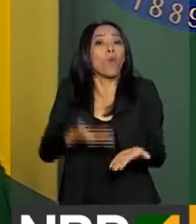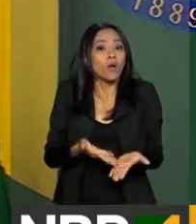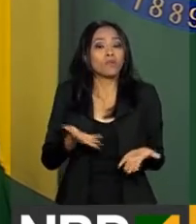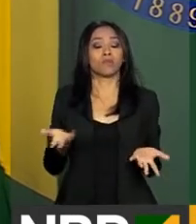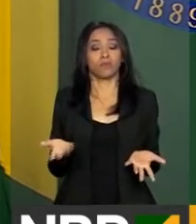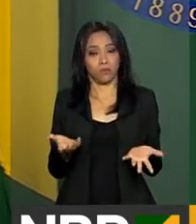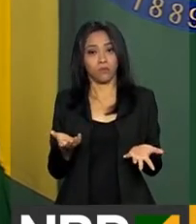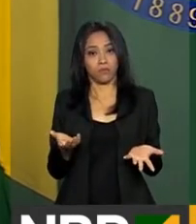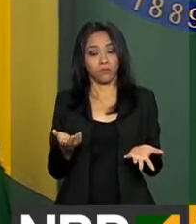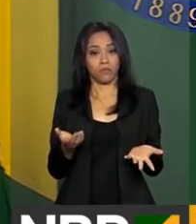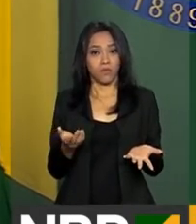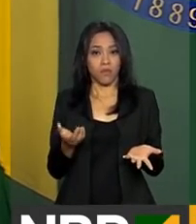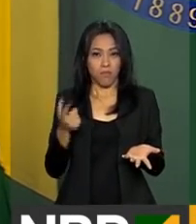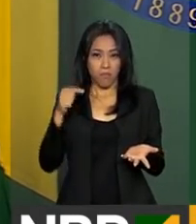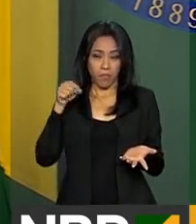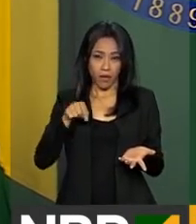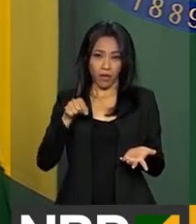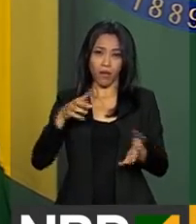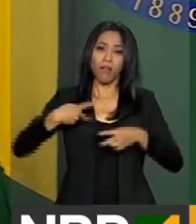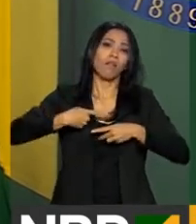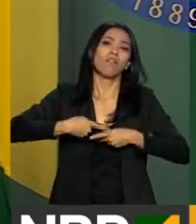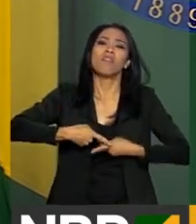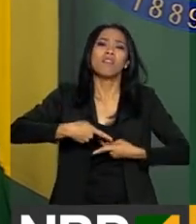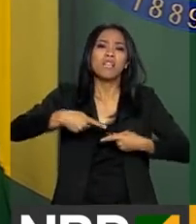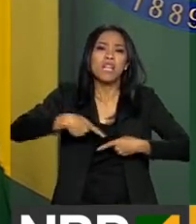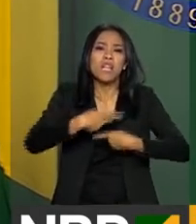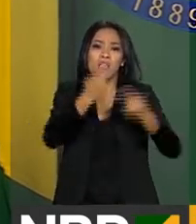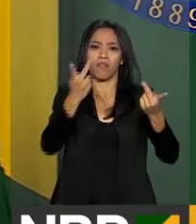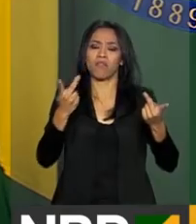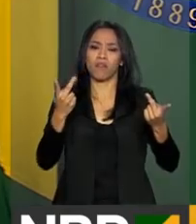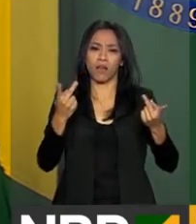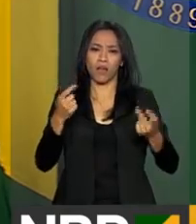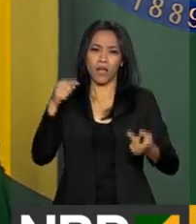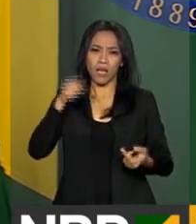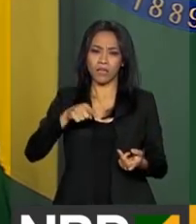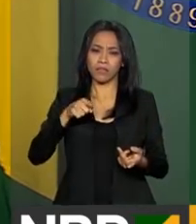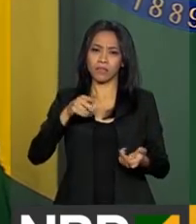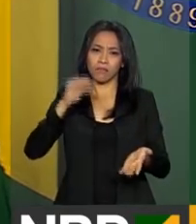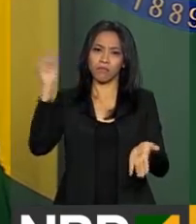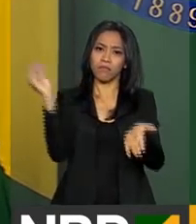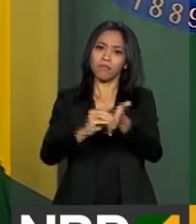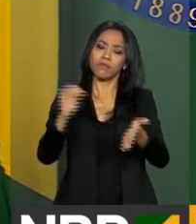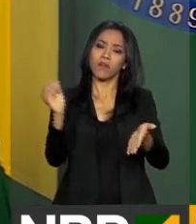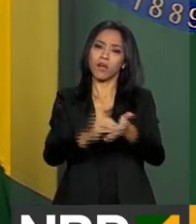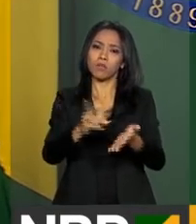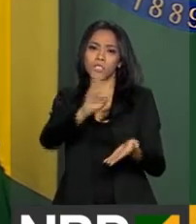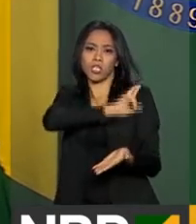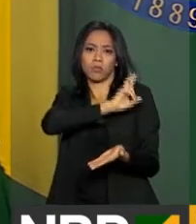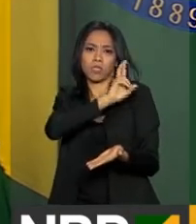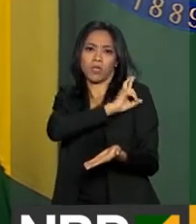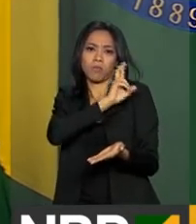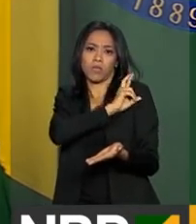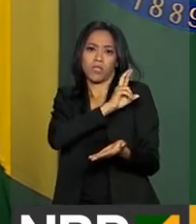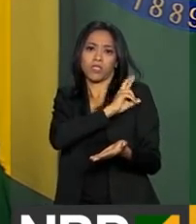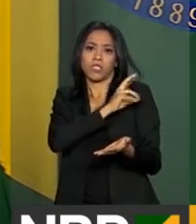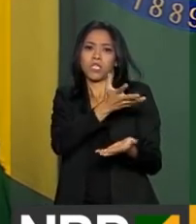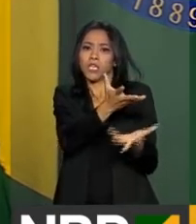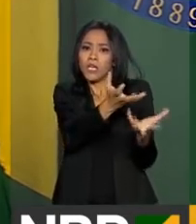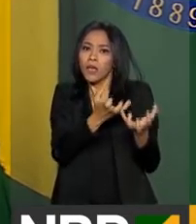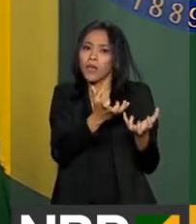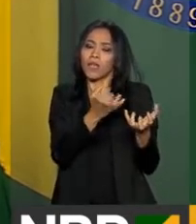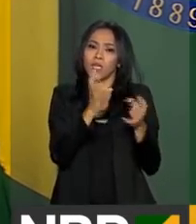carregar esta feche irresponsável que tentam imputar me